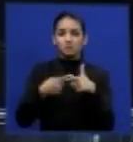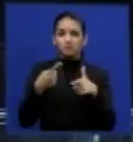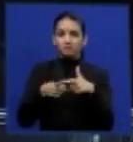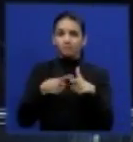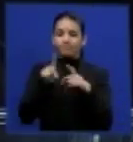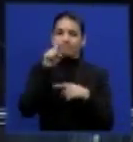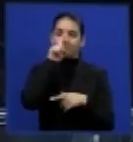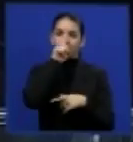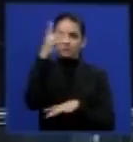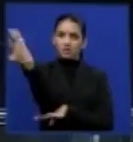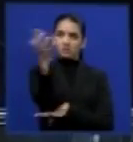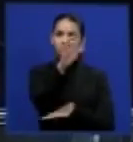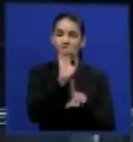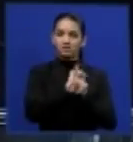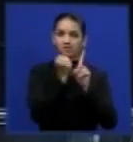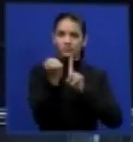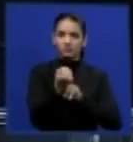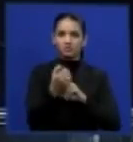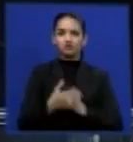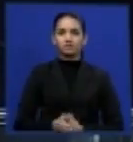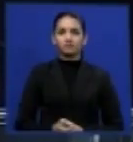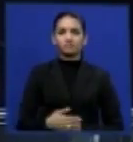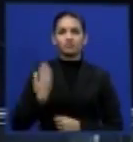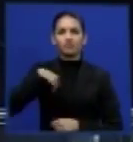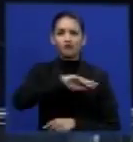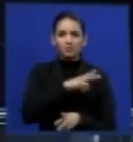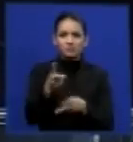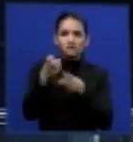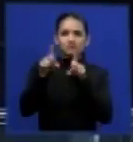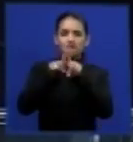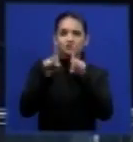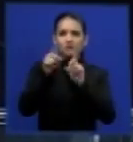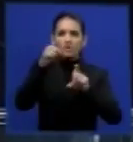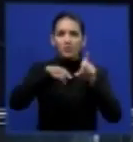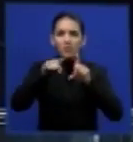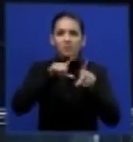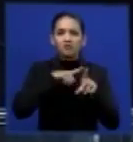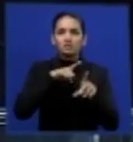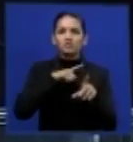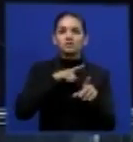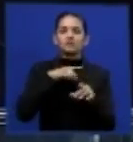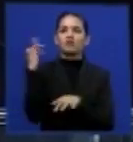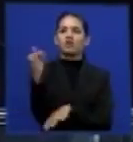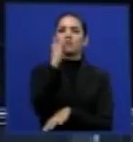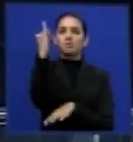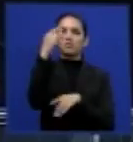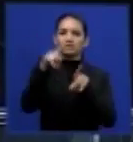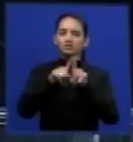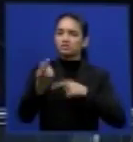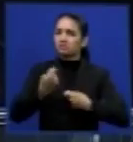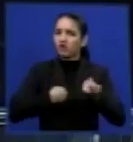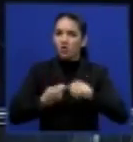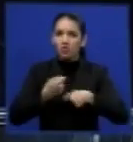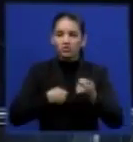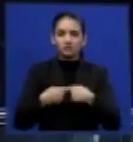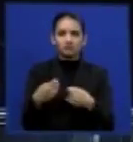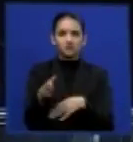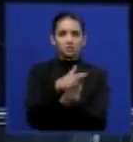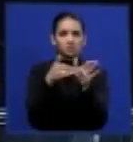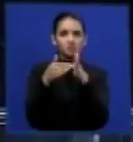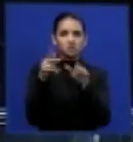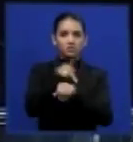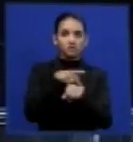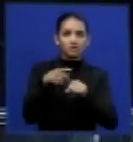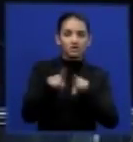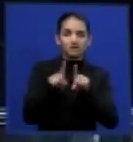socioambiental eh nós entendemos que o pneu desempenha um papel imprescindível na economia Nacional de qualquer país eh que a